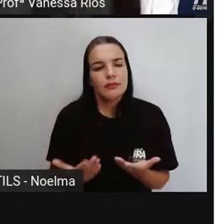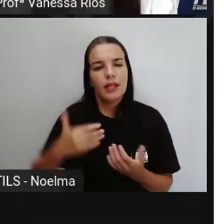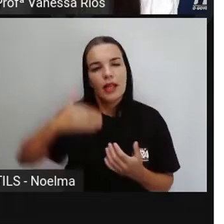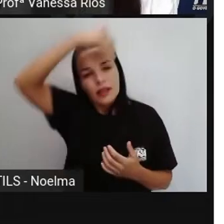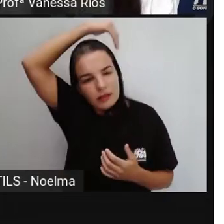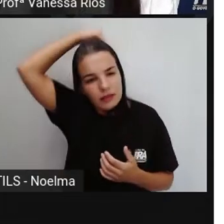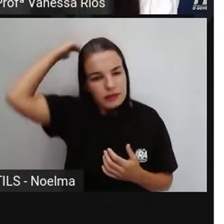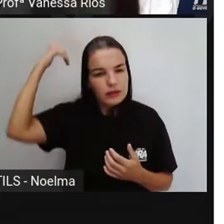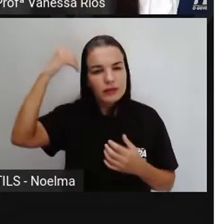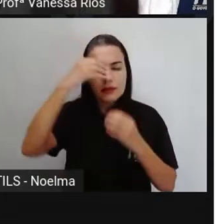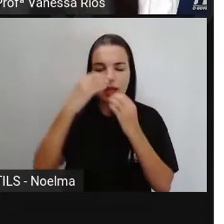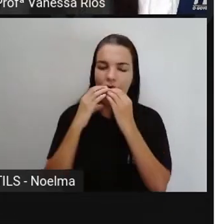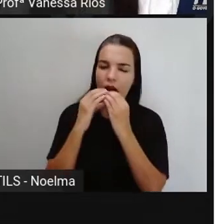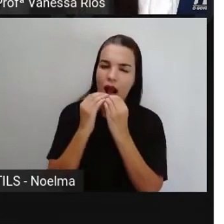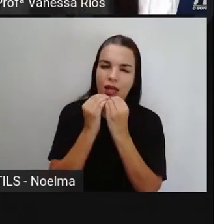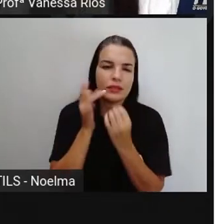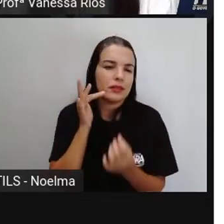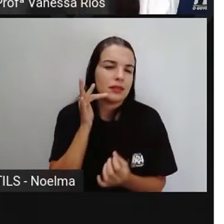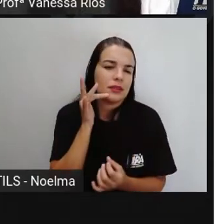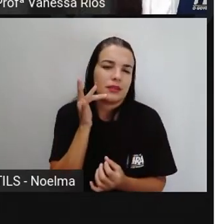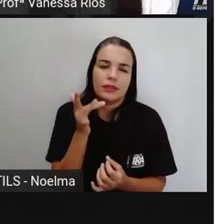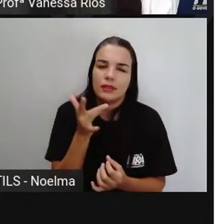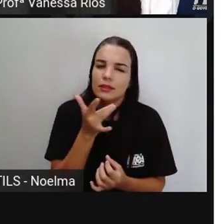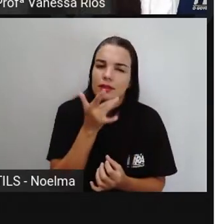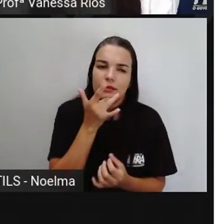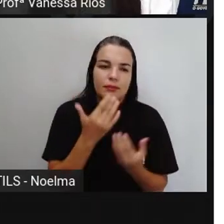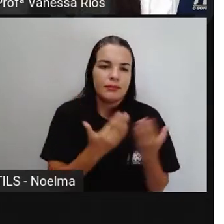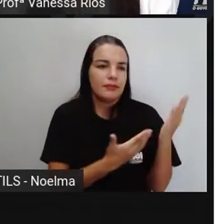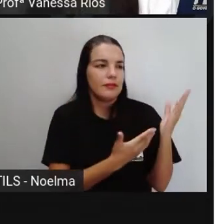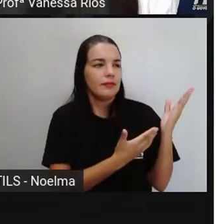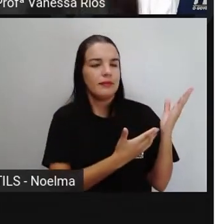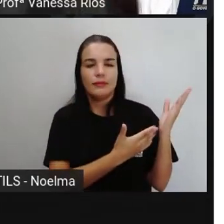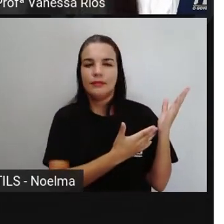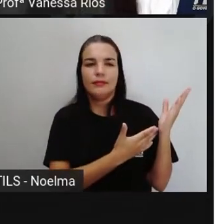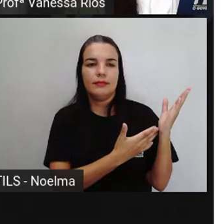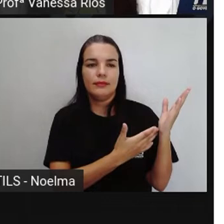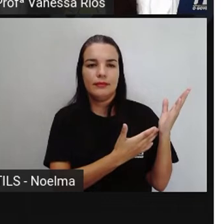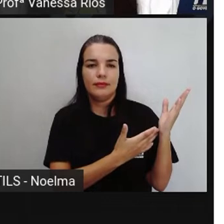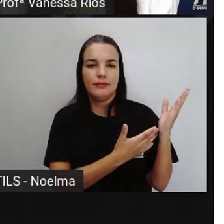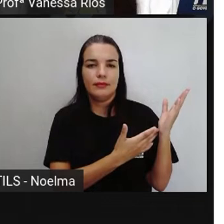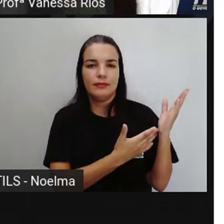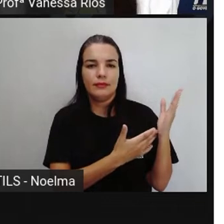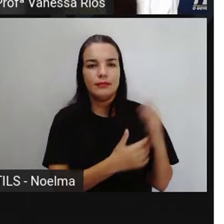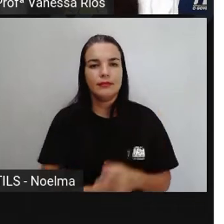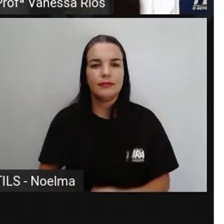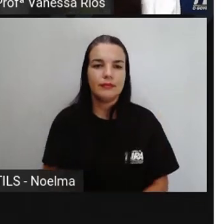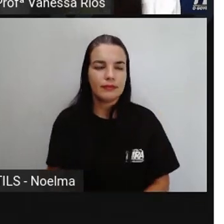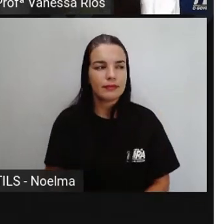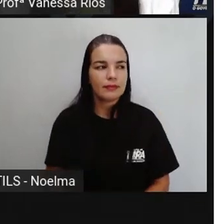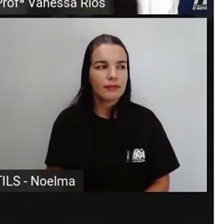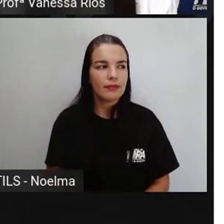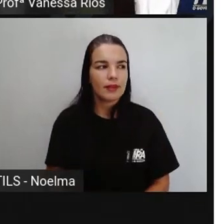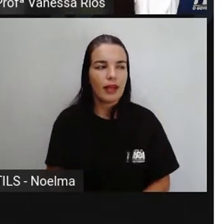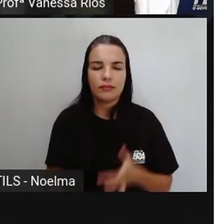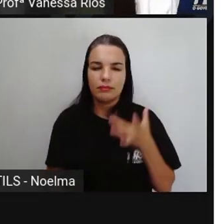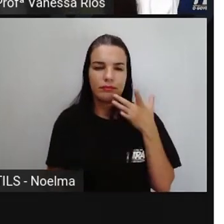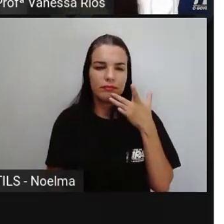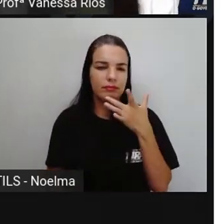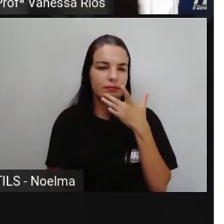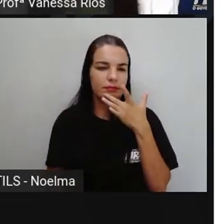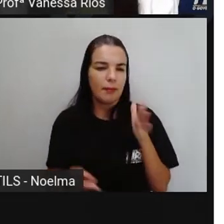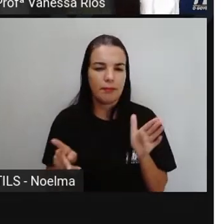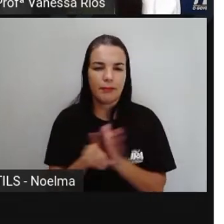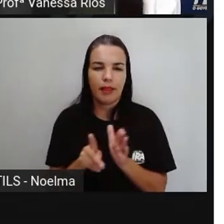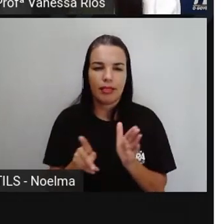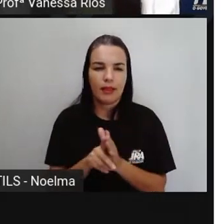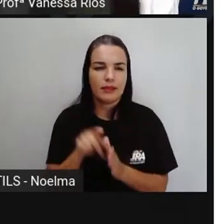maneira muito forte por todo o Brasil a culinária, né, da Bahia, vinda da Bahia,